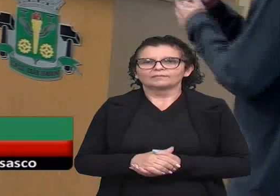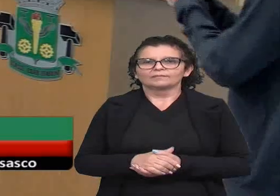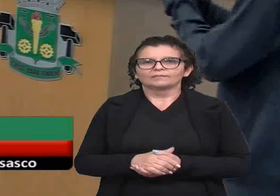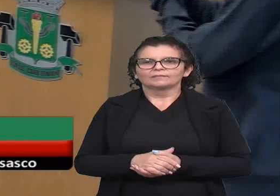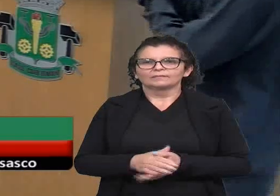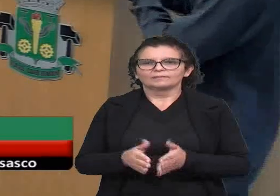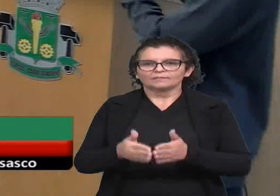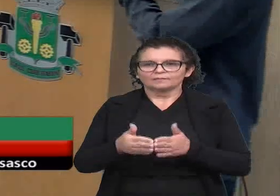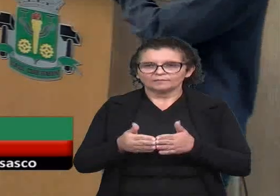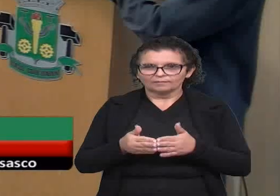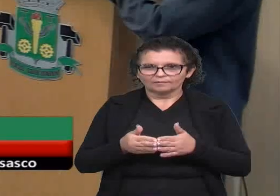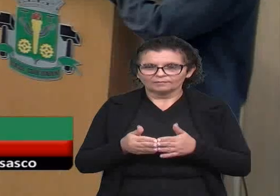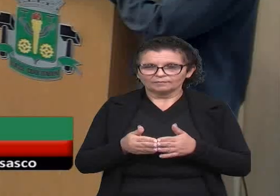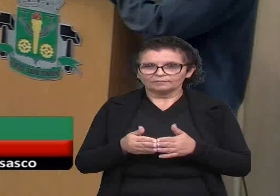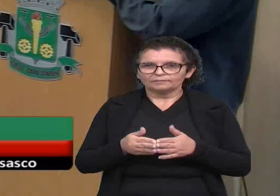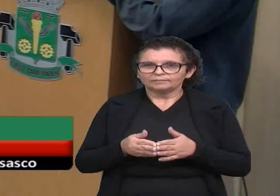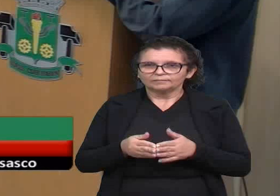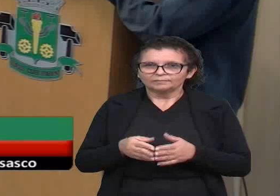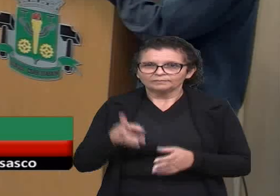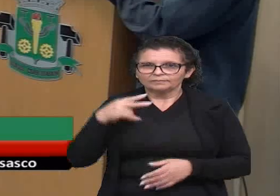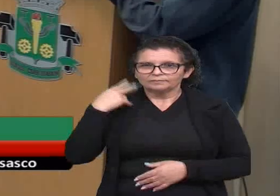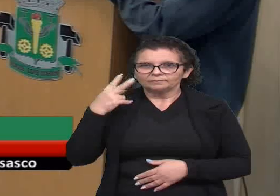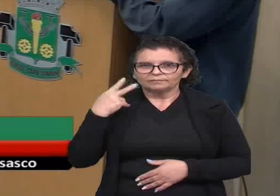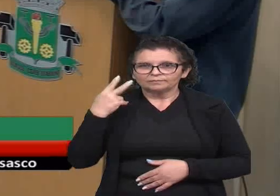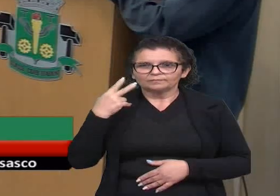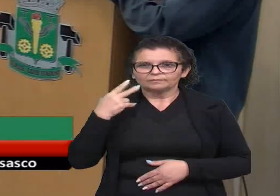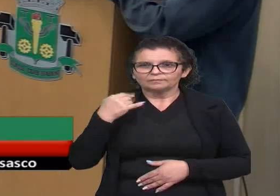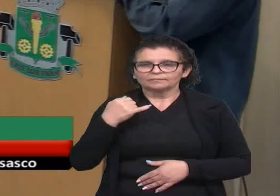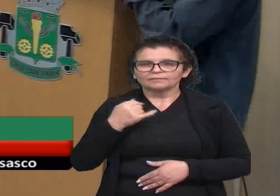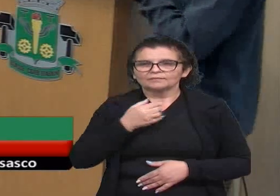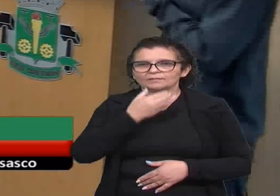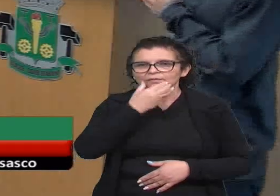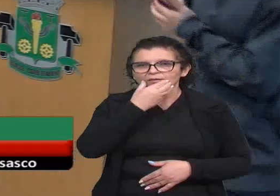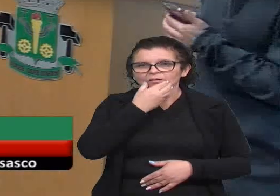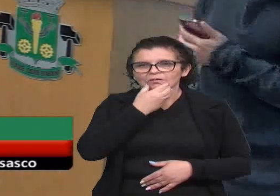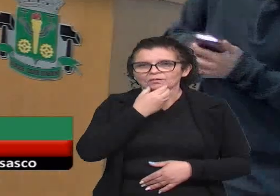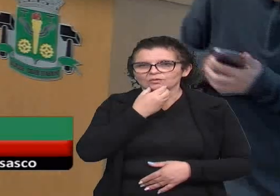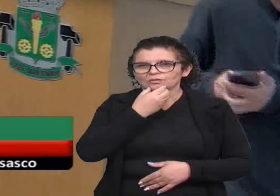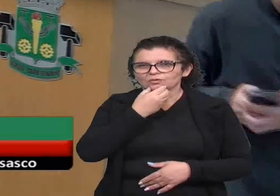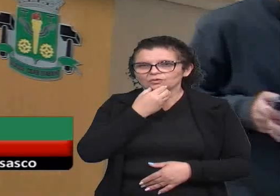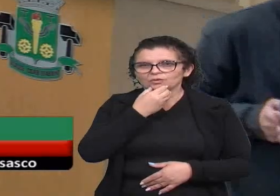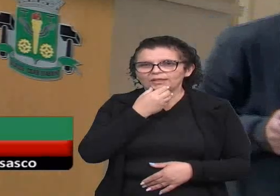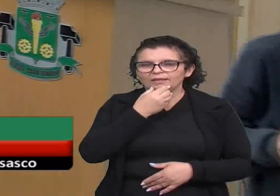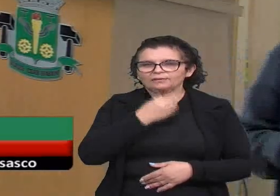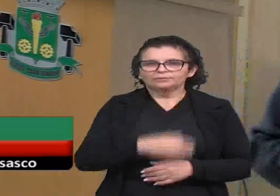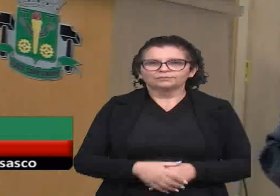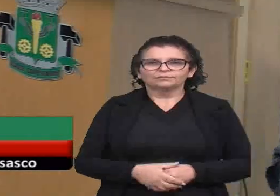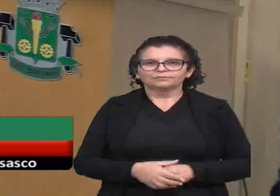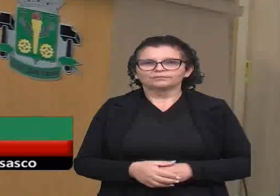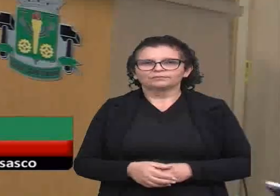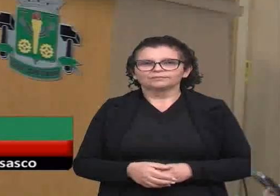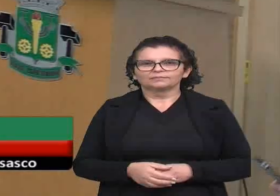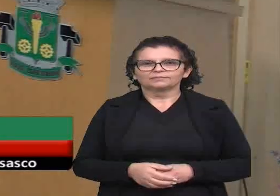Questão de ordem, presidente. Questão de ordem, nobre vereador Julião. Para discutir, Vossa Excelência, dispõe de 5 minutos.